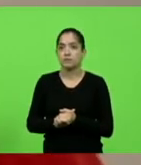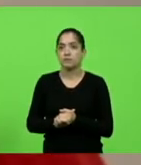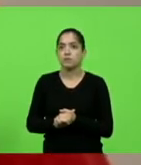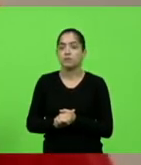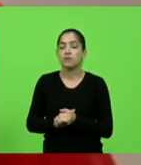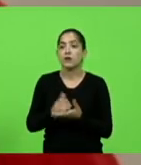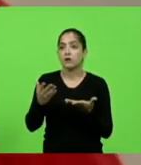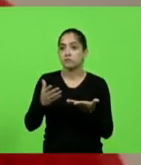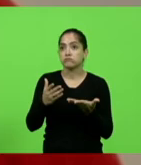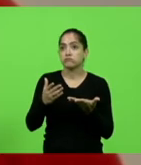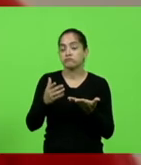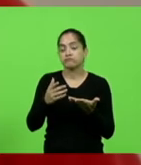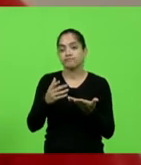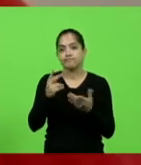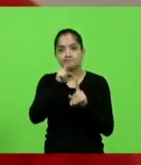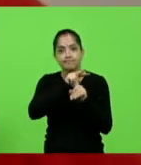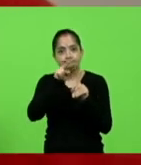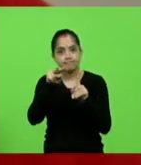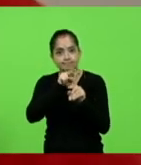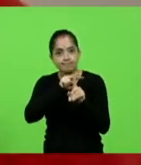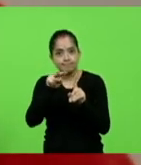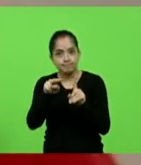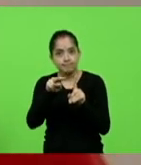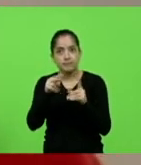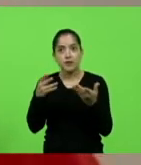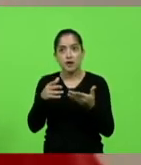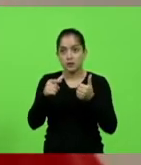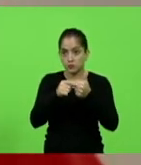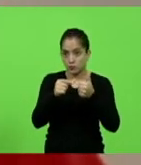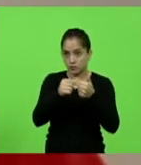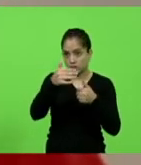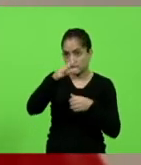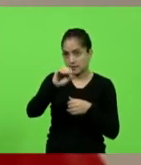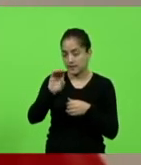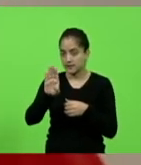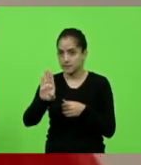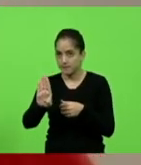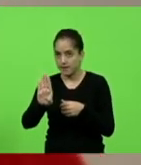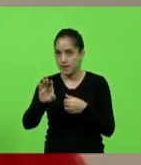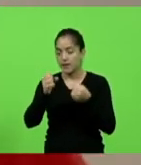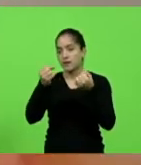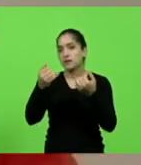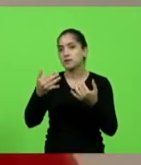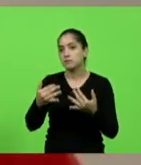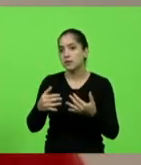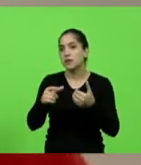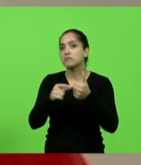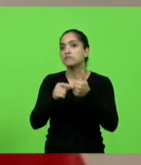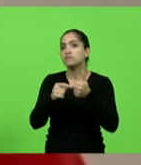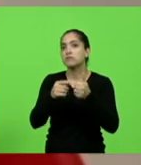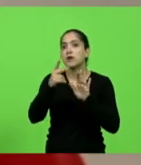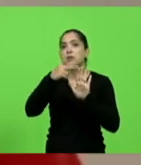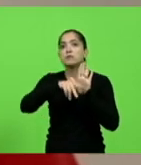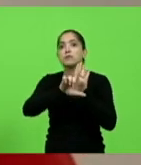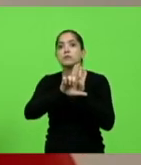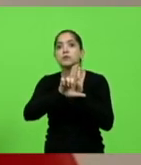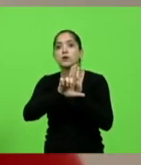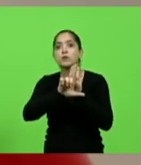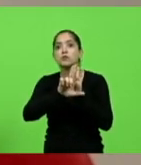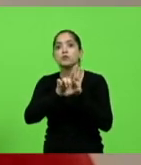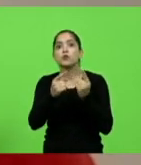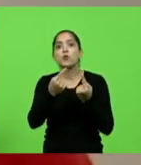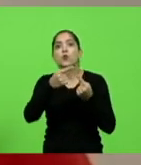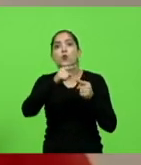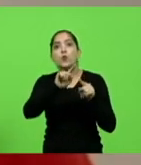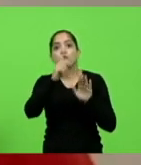nessa perspectiva. Ainda no artigo 10B, esse projeto de lei ataca o direito das